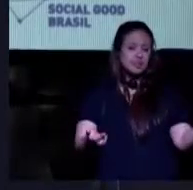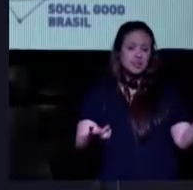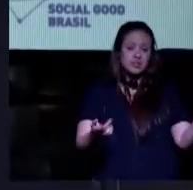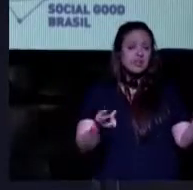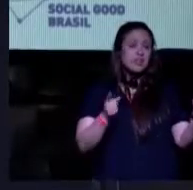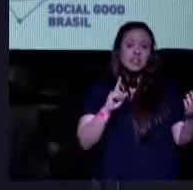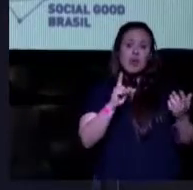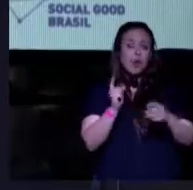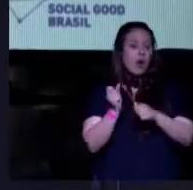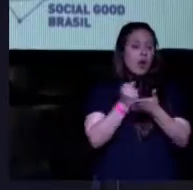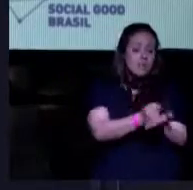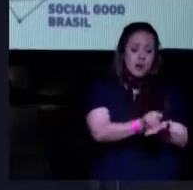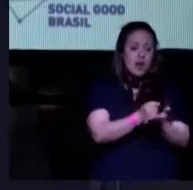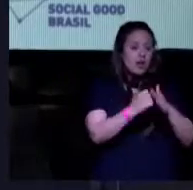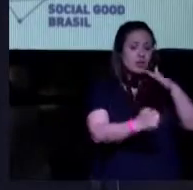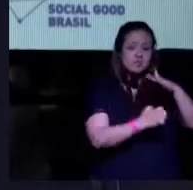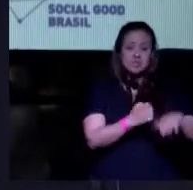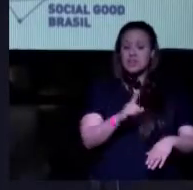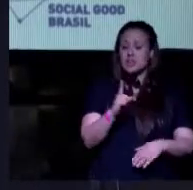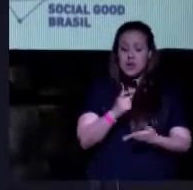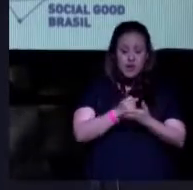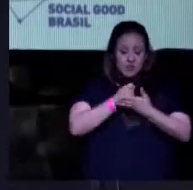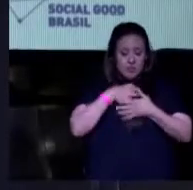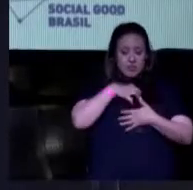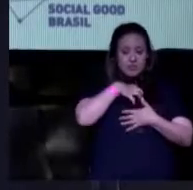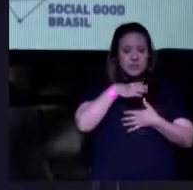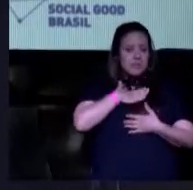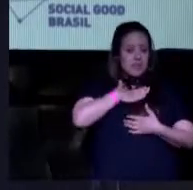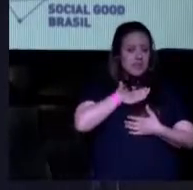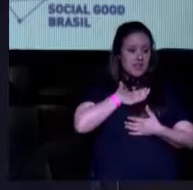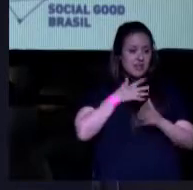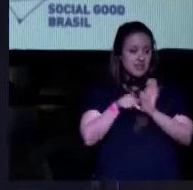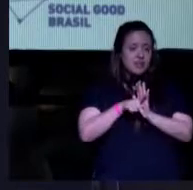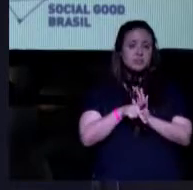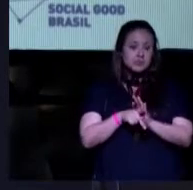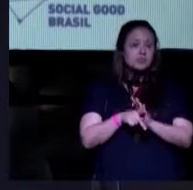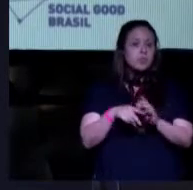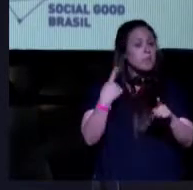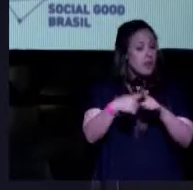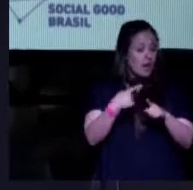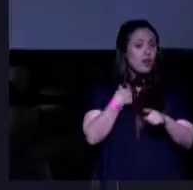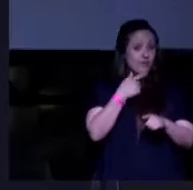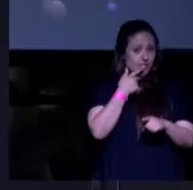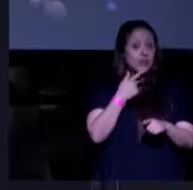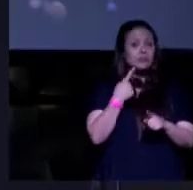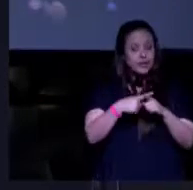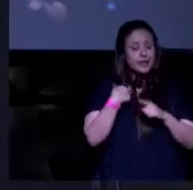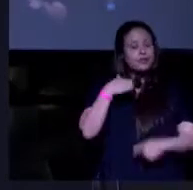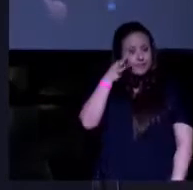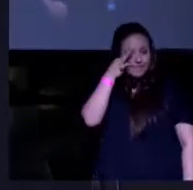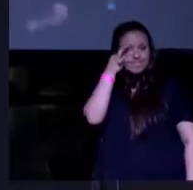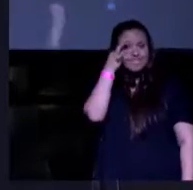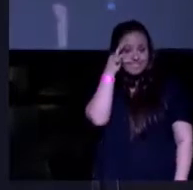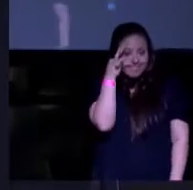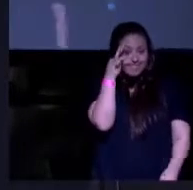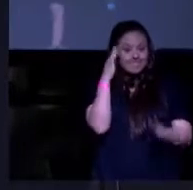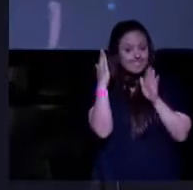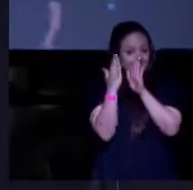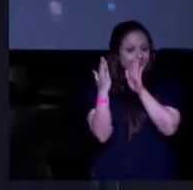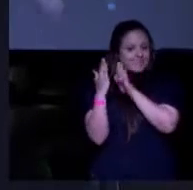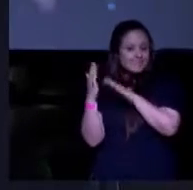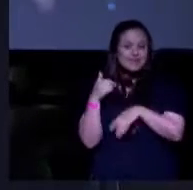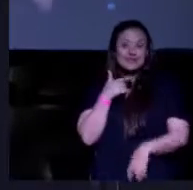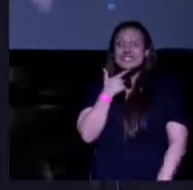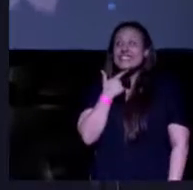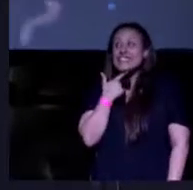genuína porque a gente vê a rede que a gente apoia muito de perto e tem muitos casos dá até vontade de